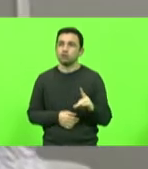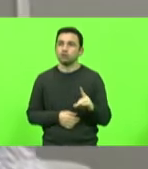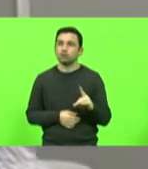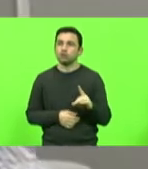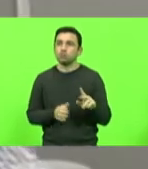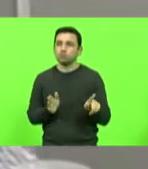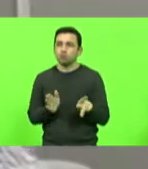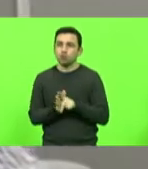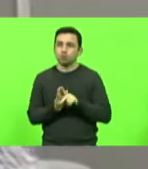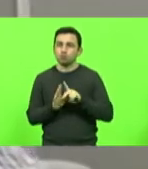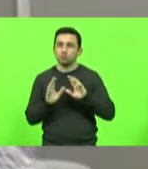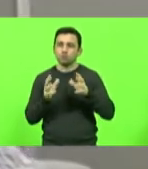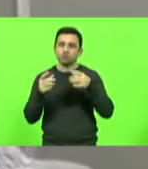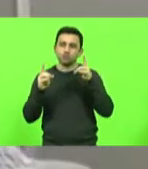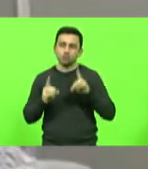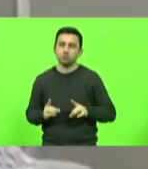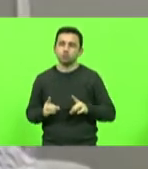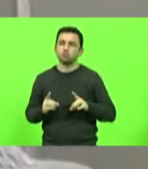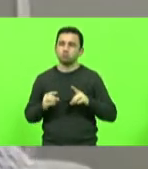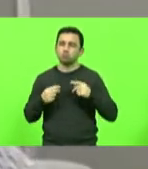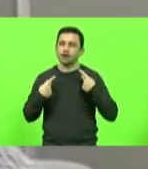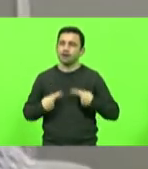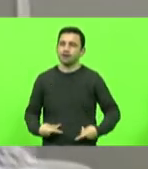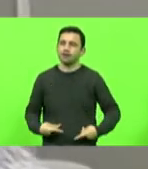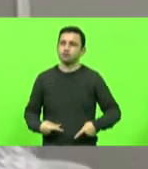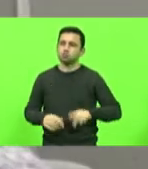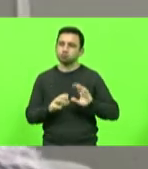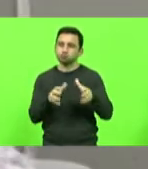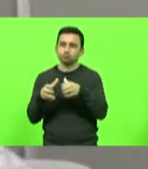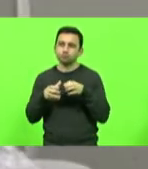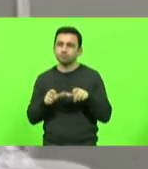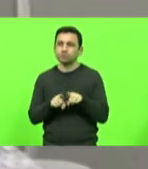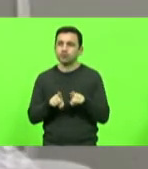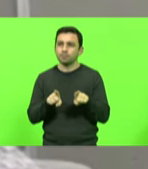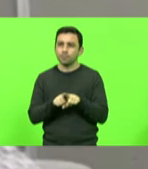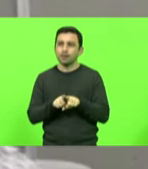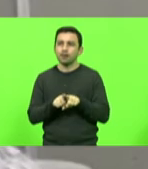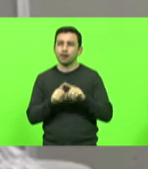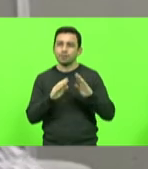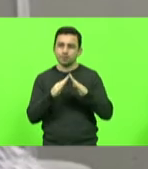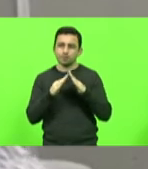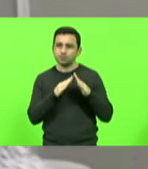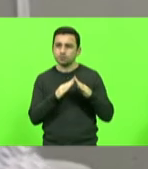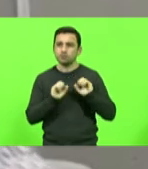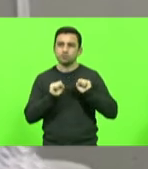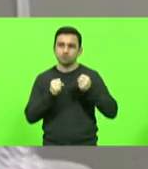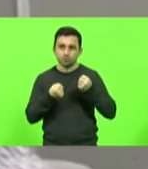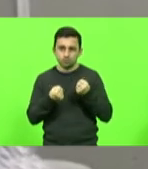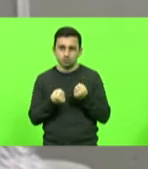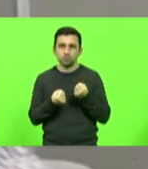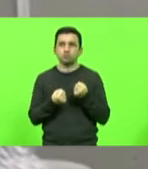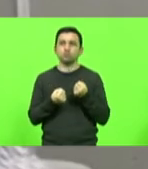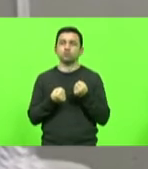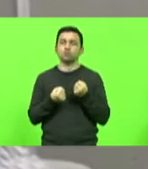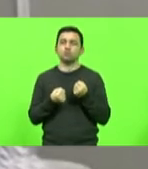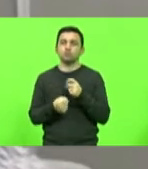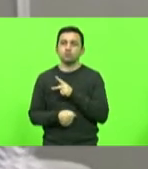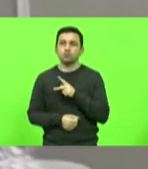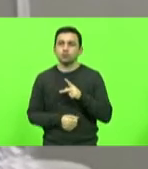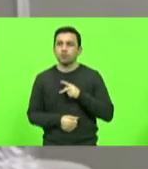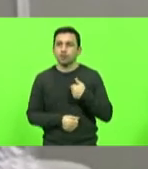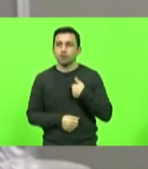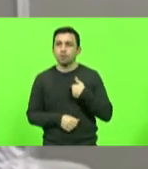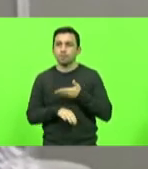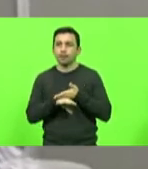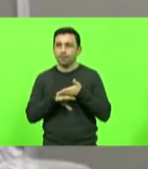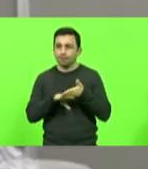Núcleo de Direitos Humanos e Coletivos, mas também do Núcleo de Habitação da Defensoria Pública. Eu sou uma mulher branca,